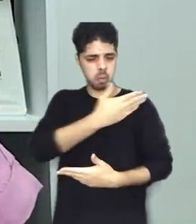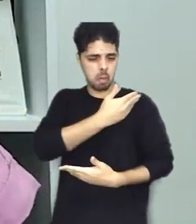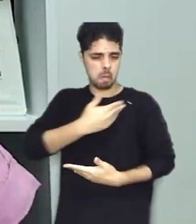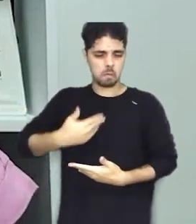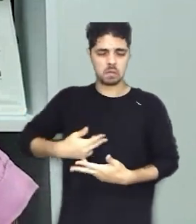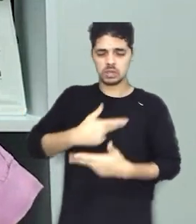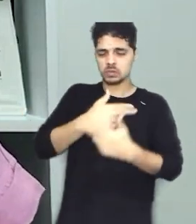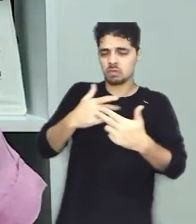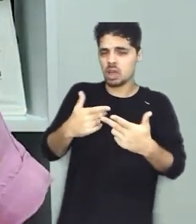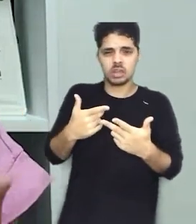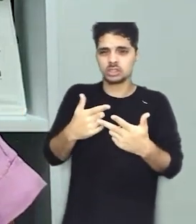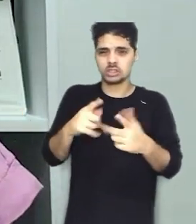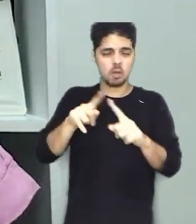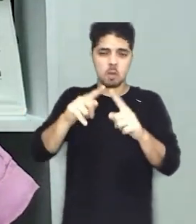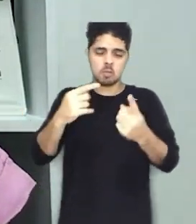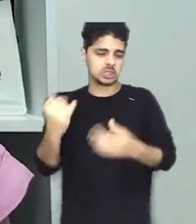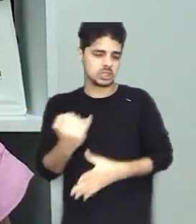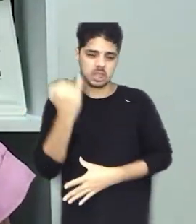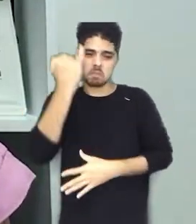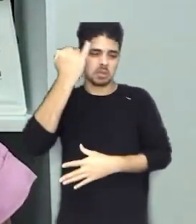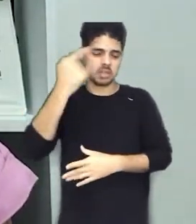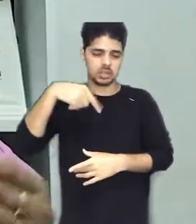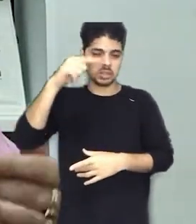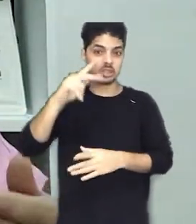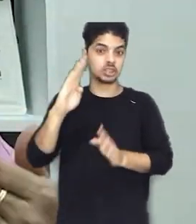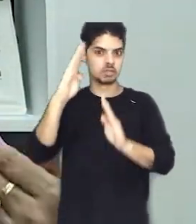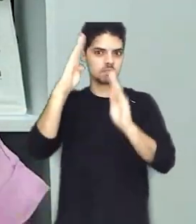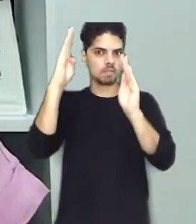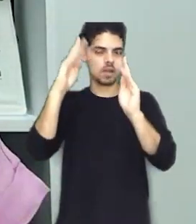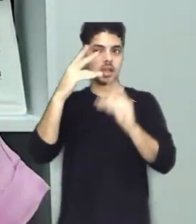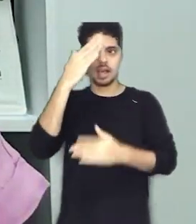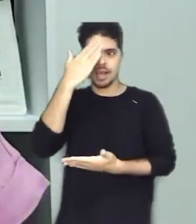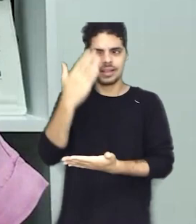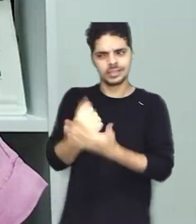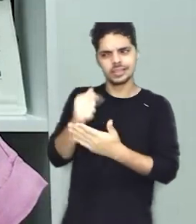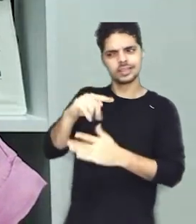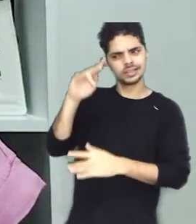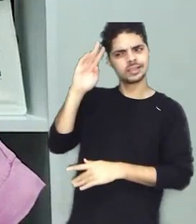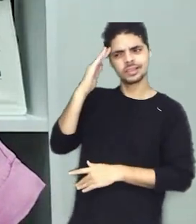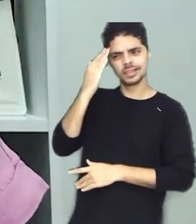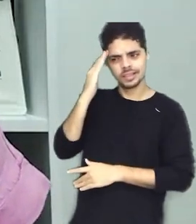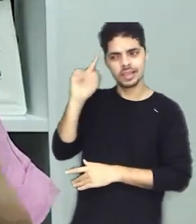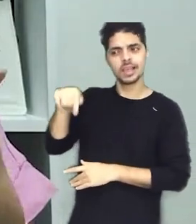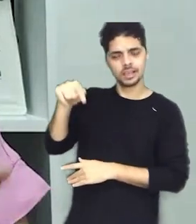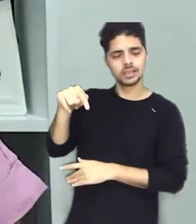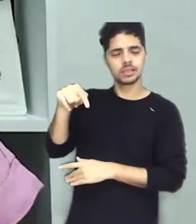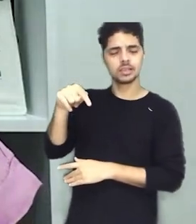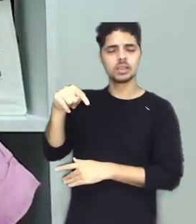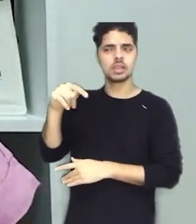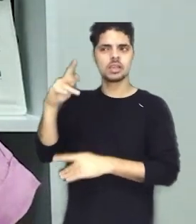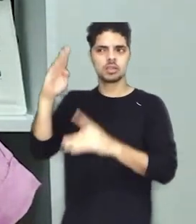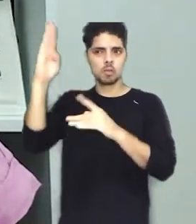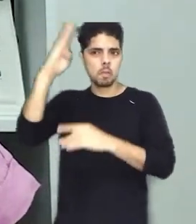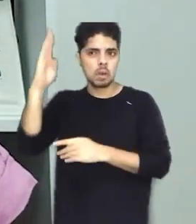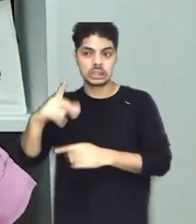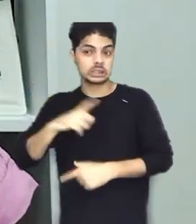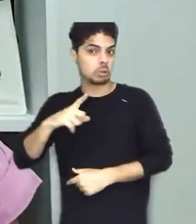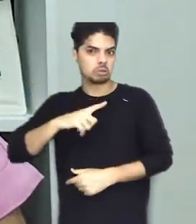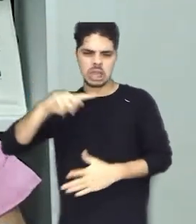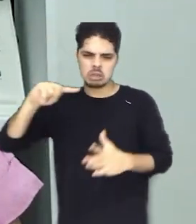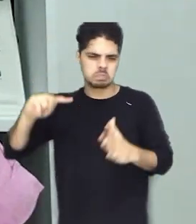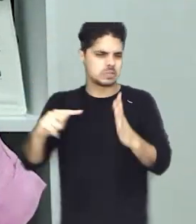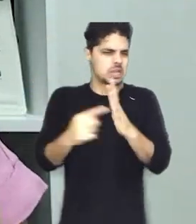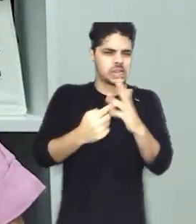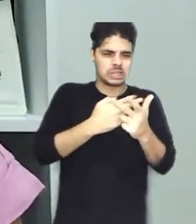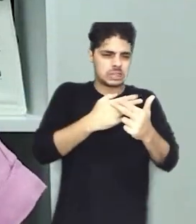manter-se ligado a Lisboa ou criar um Estado independente. É preciso, reforçar que havia uma crise